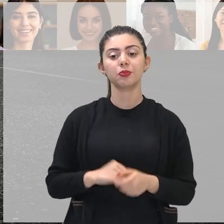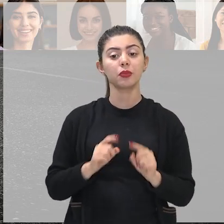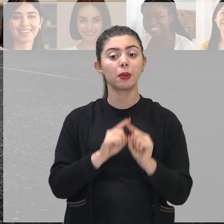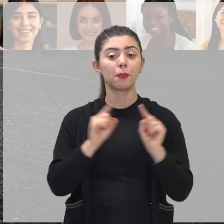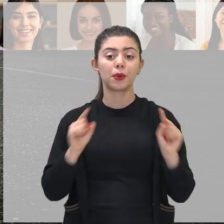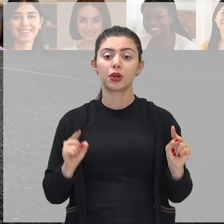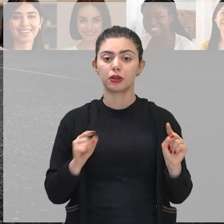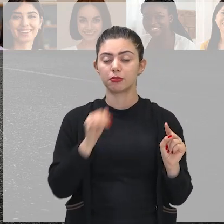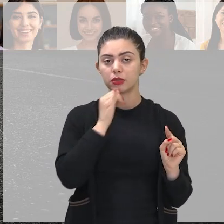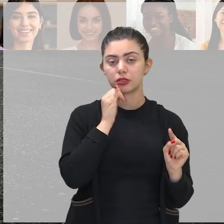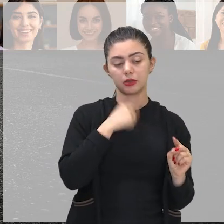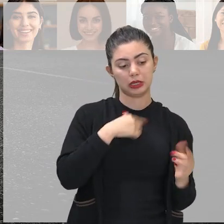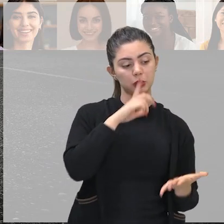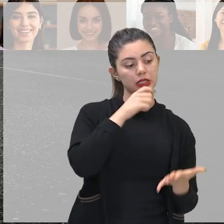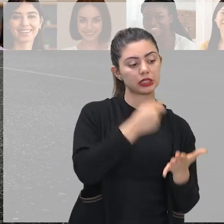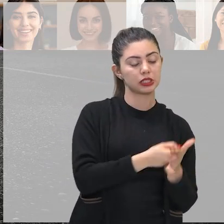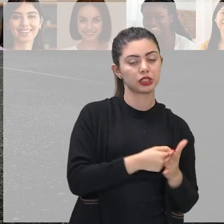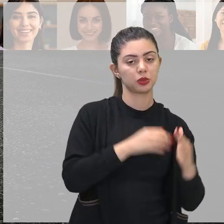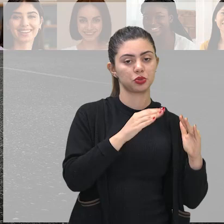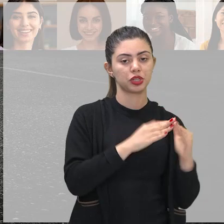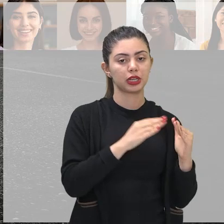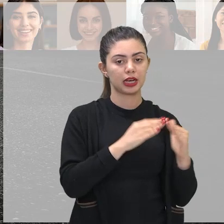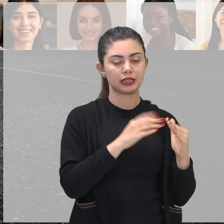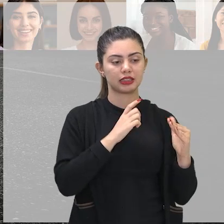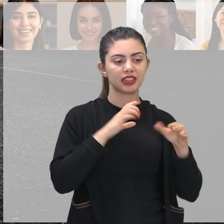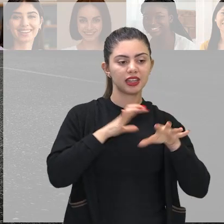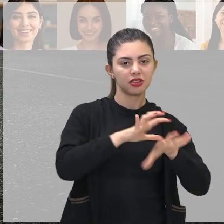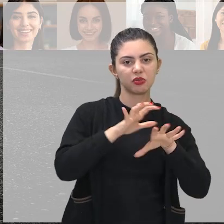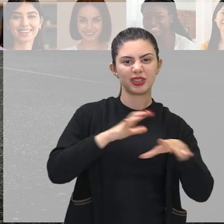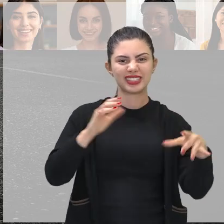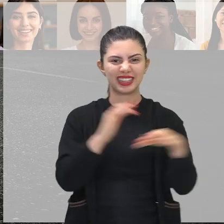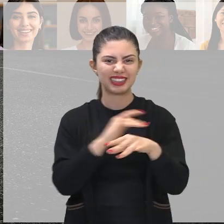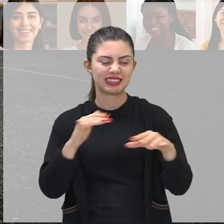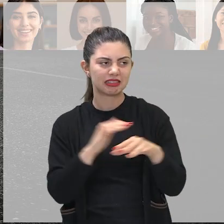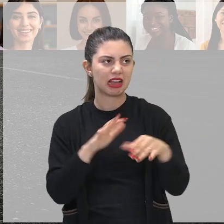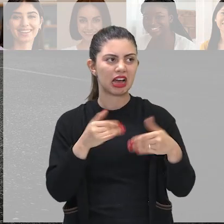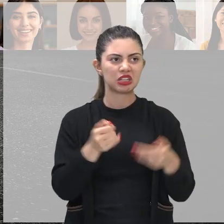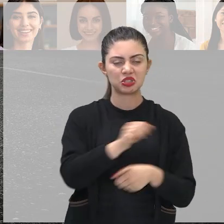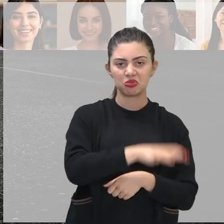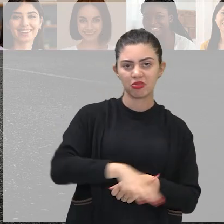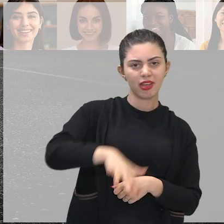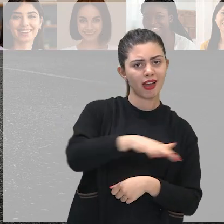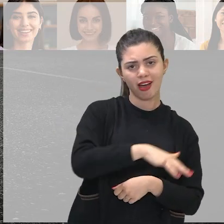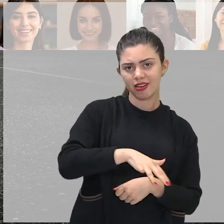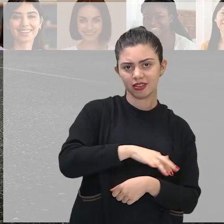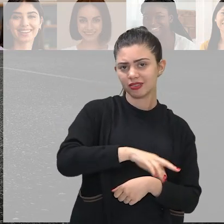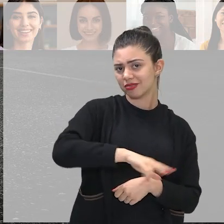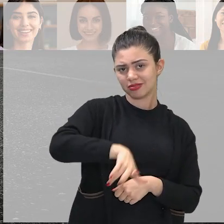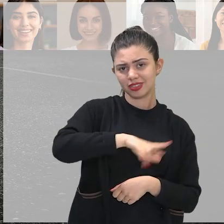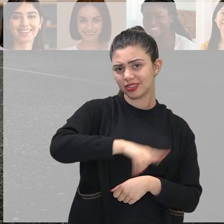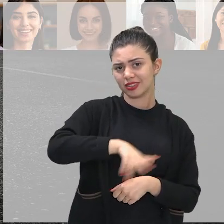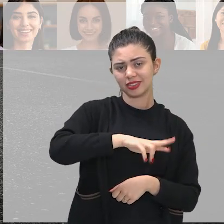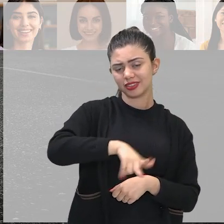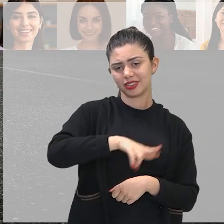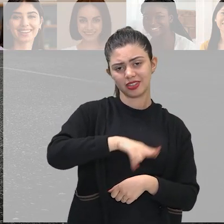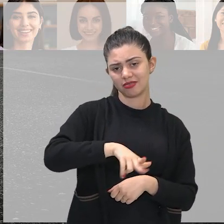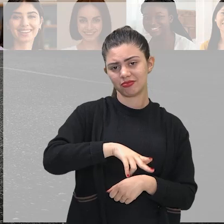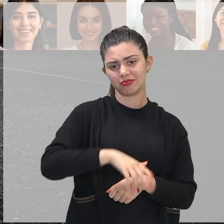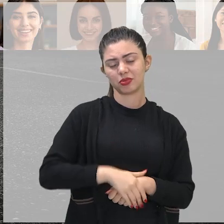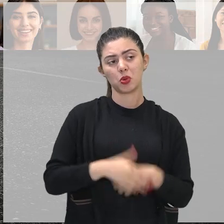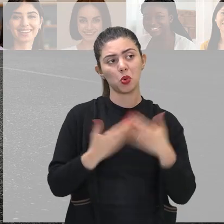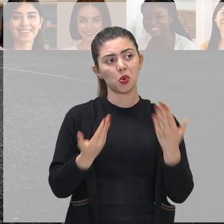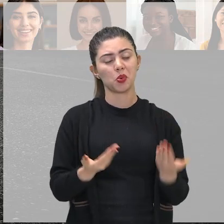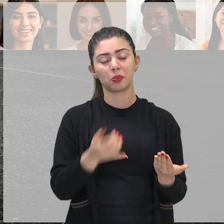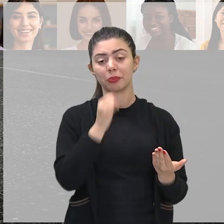não afetam a convivência de uma cidade, de um bairro ou de